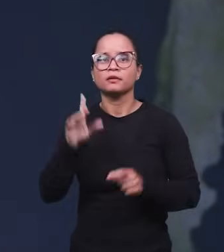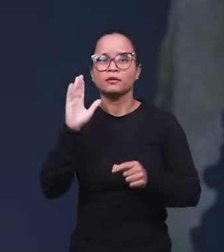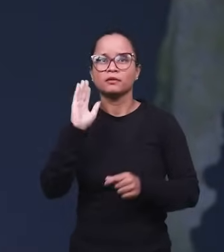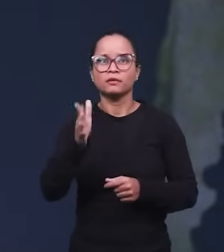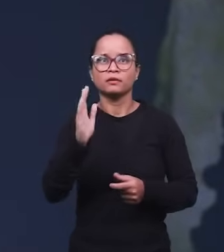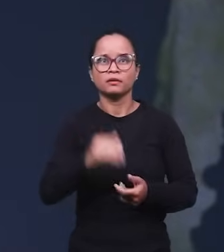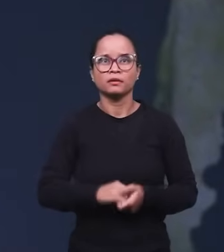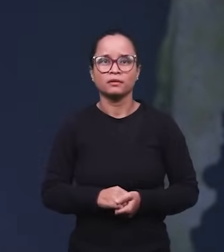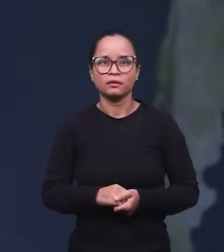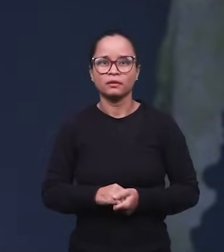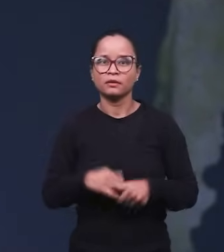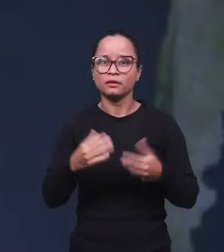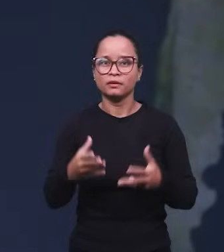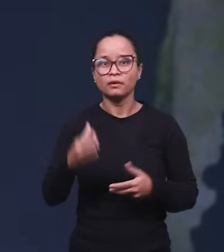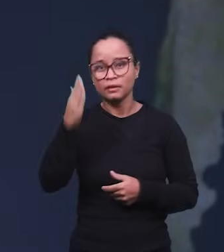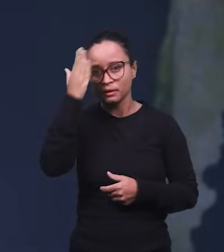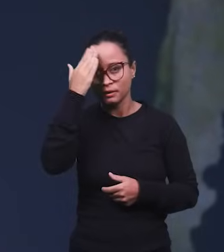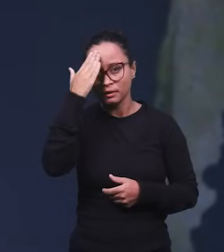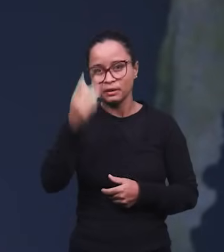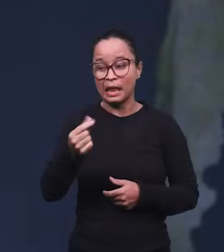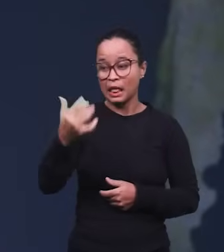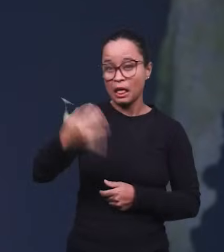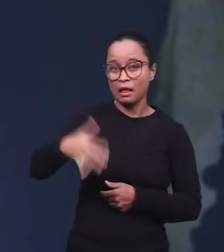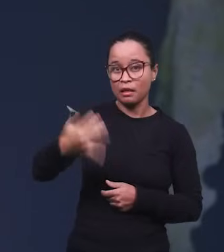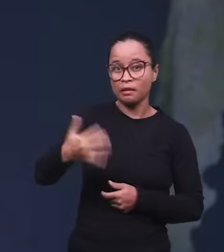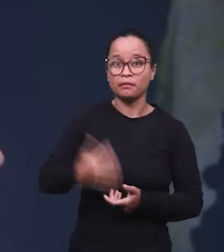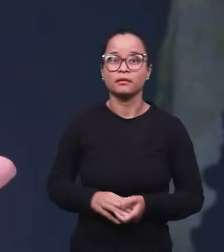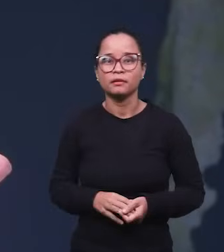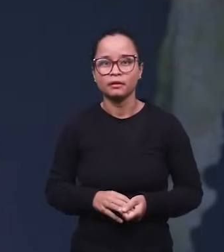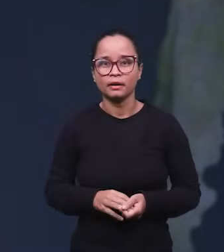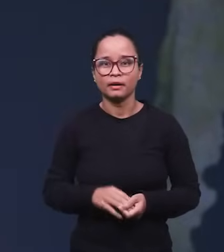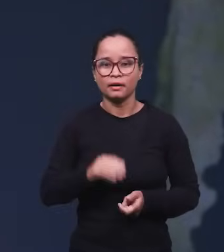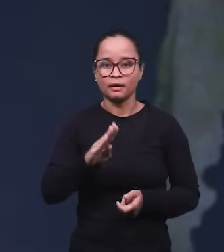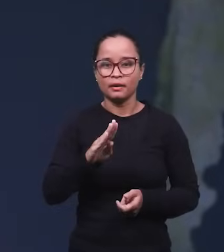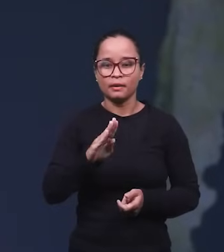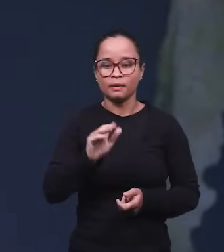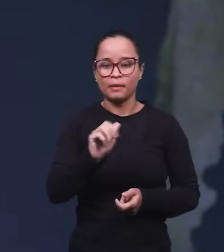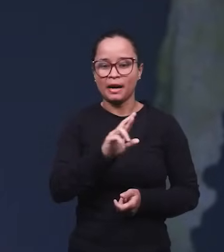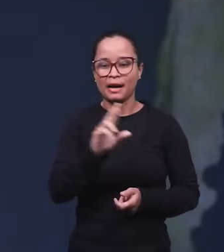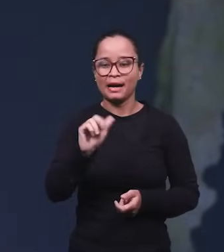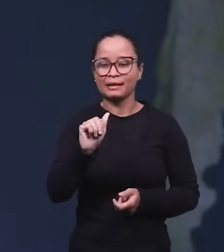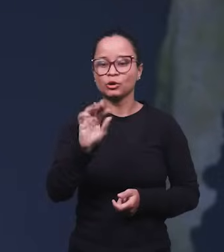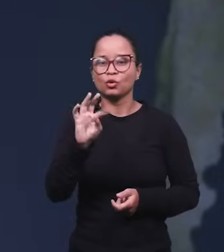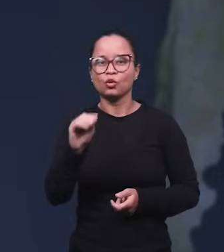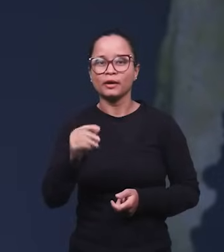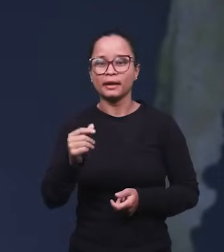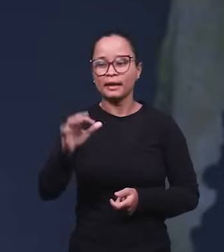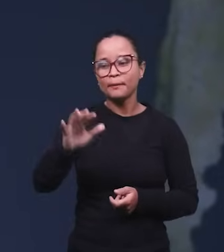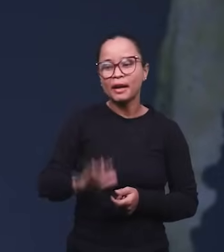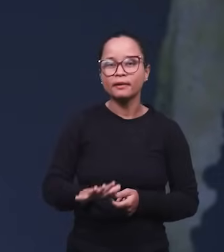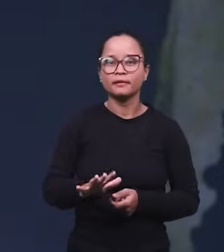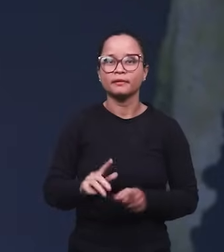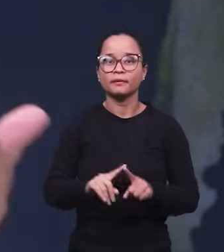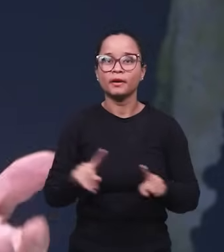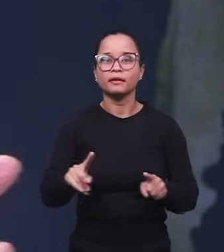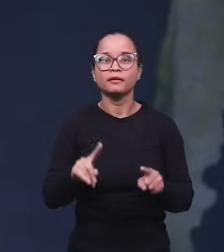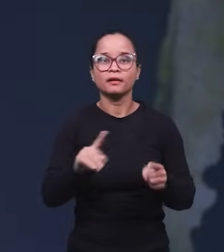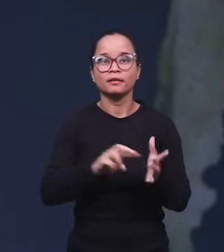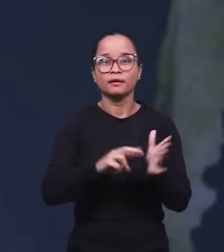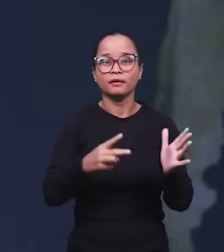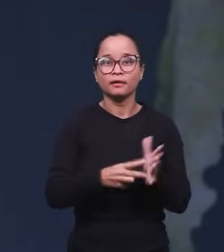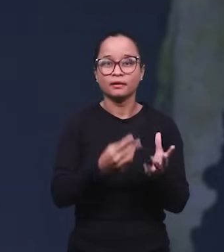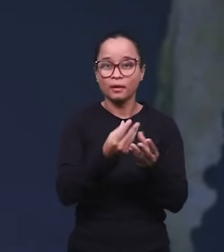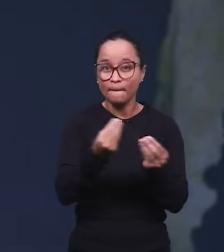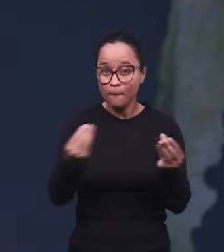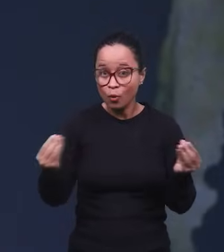concluíram logo que o custo então era barato. Só que a palavra barato não tinha nada a ver com barato. A palavra barato significava que eram muitas